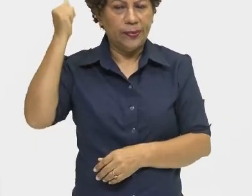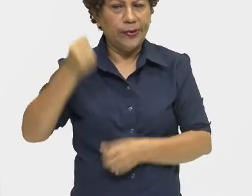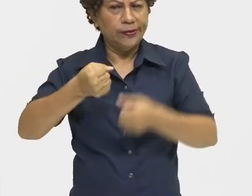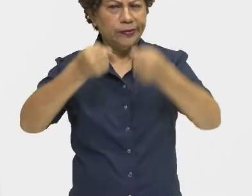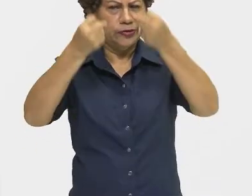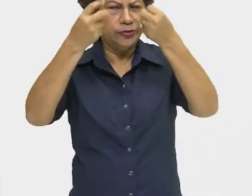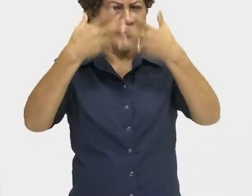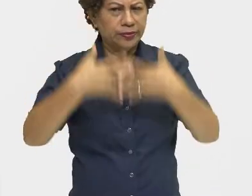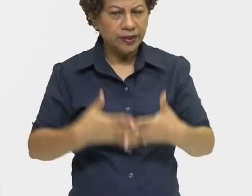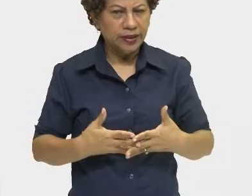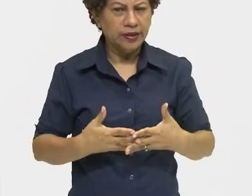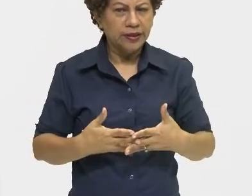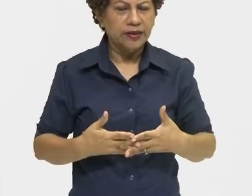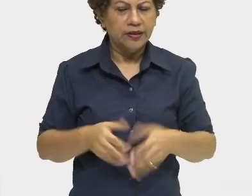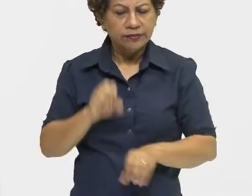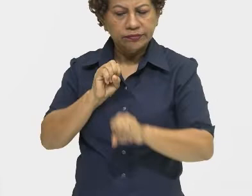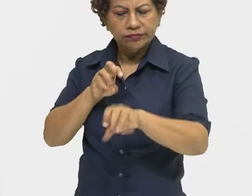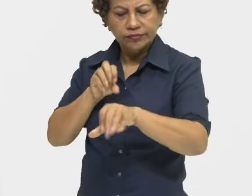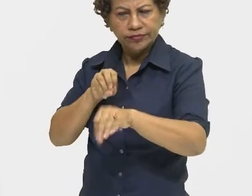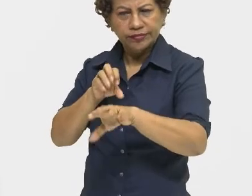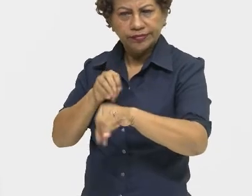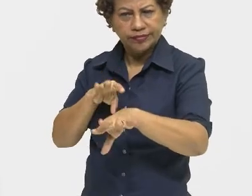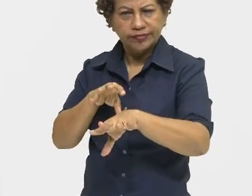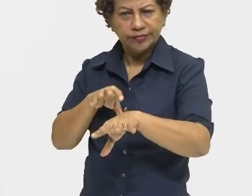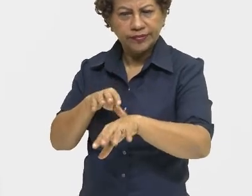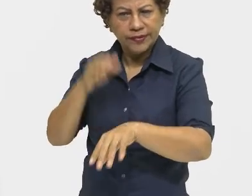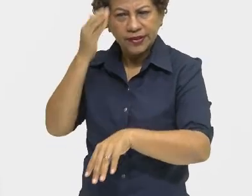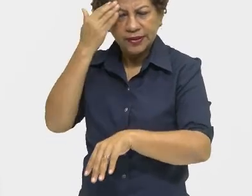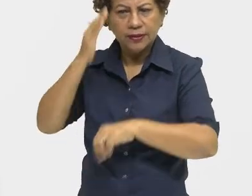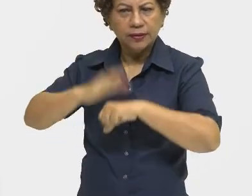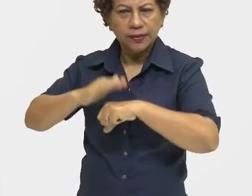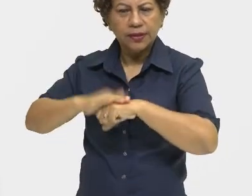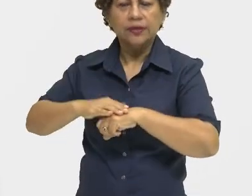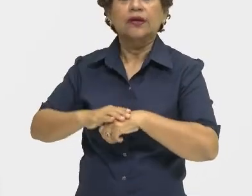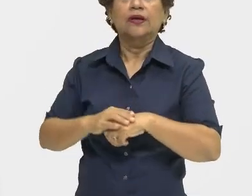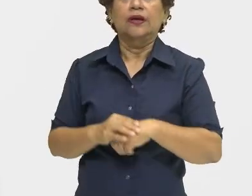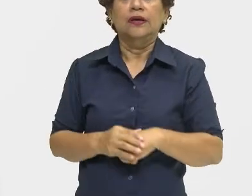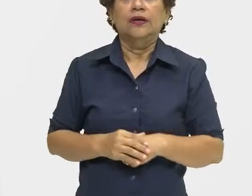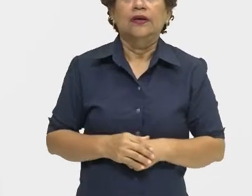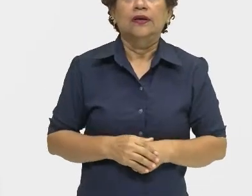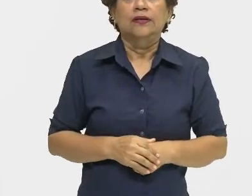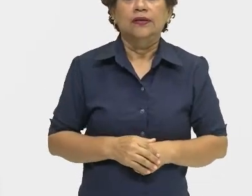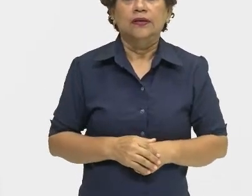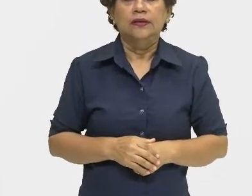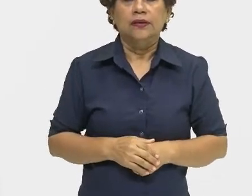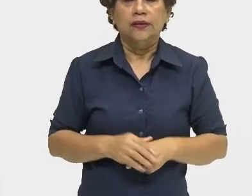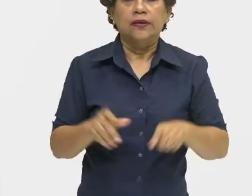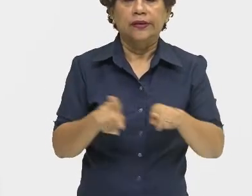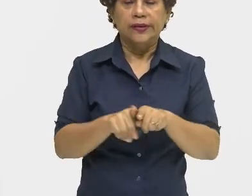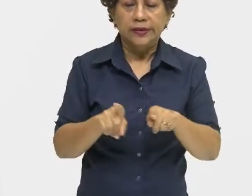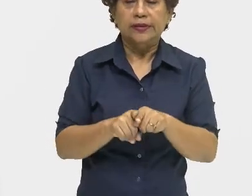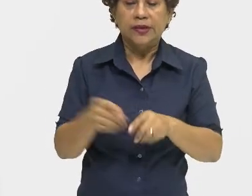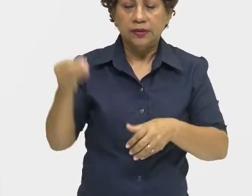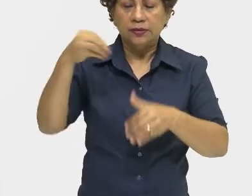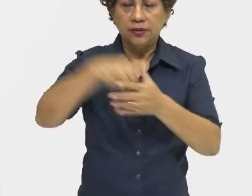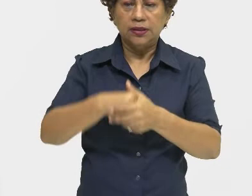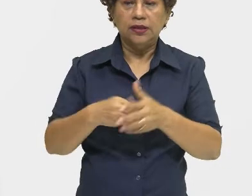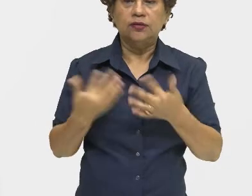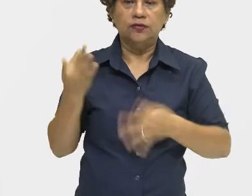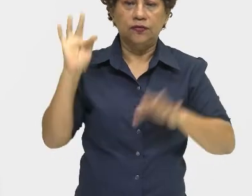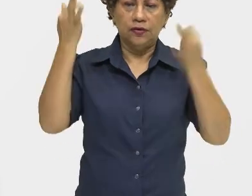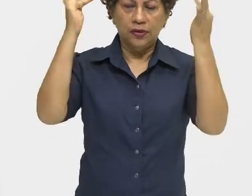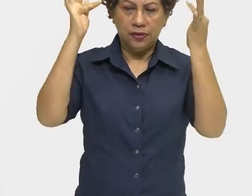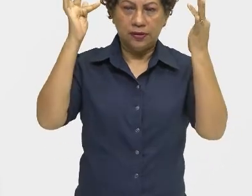sistemas educativos, que fazem parte da literatura popular oral e do folclore brasileiro. Vamos lá para